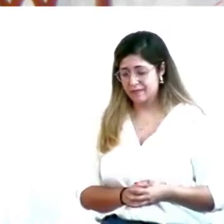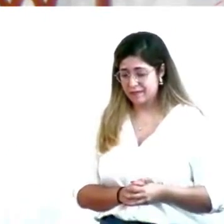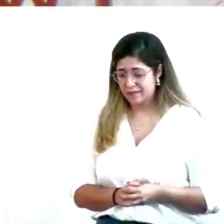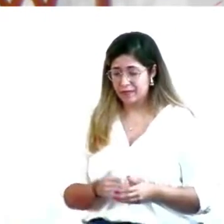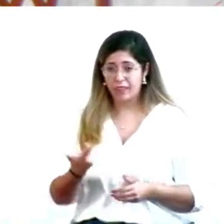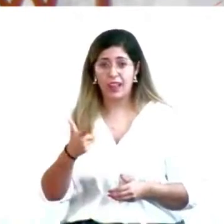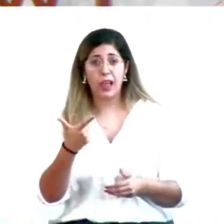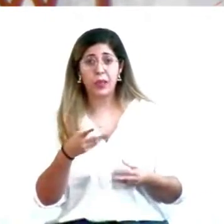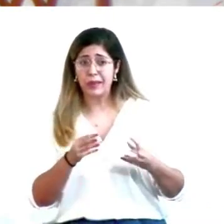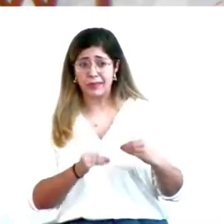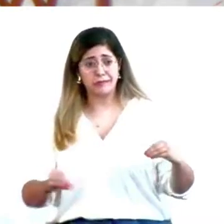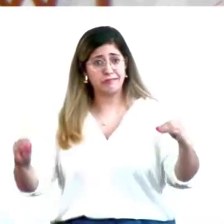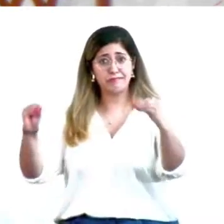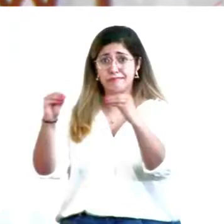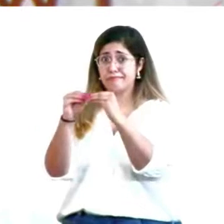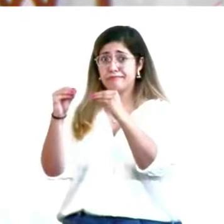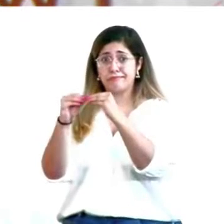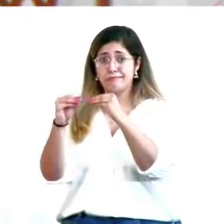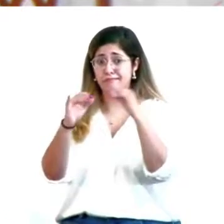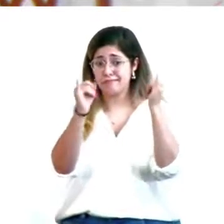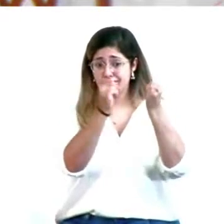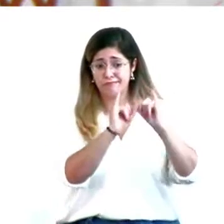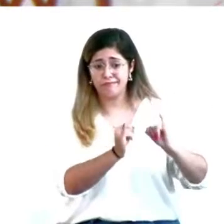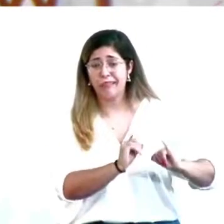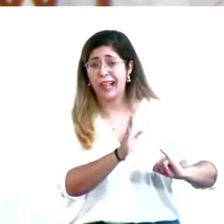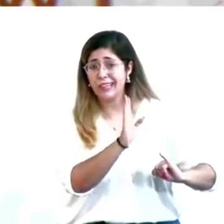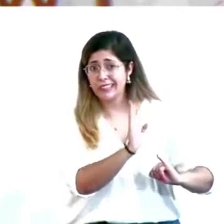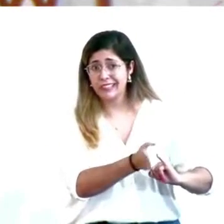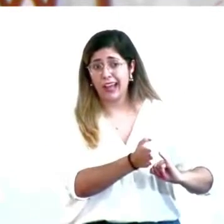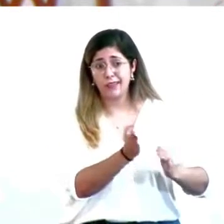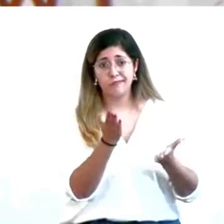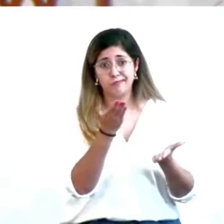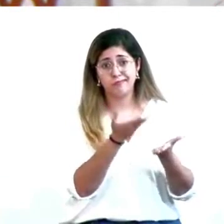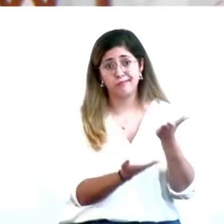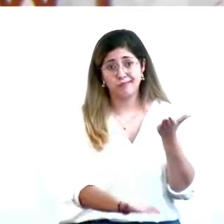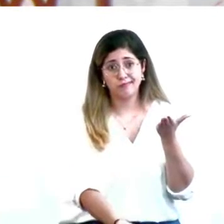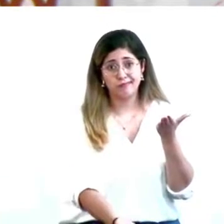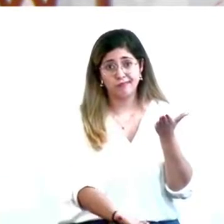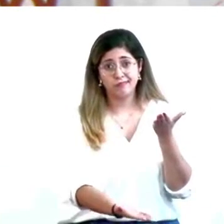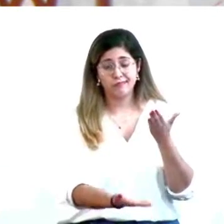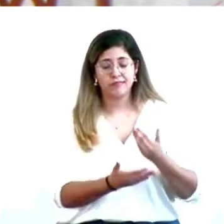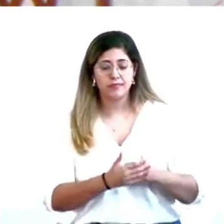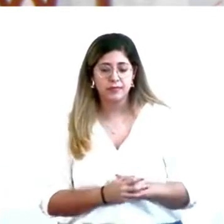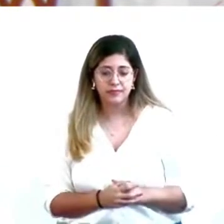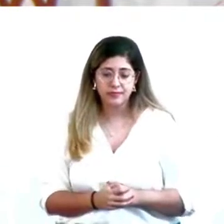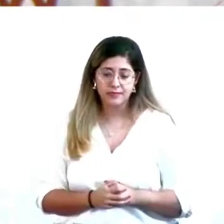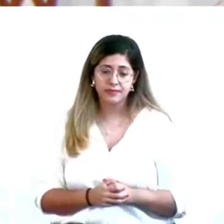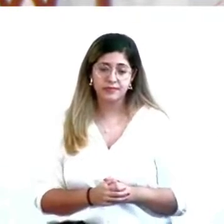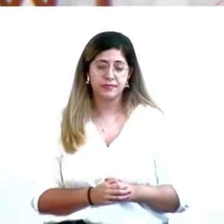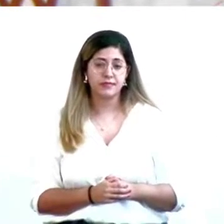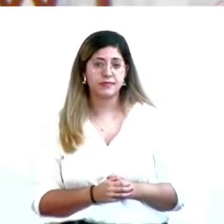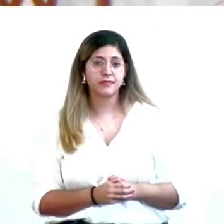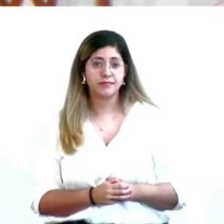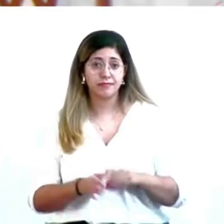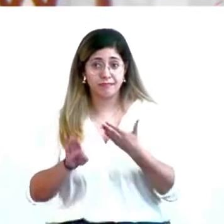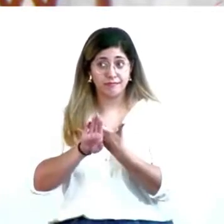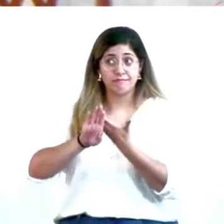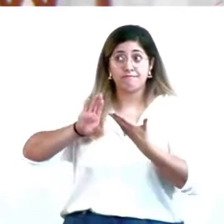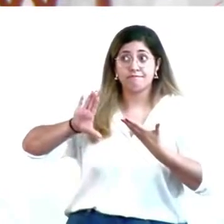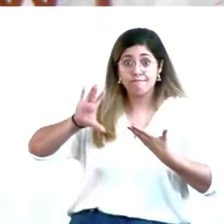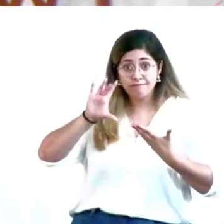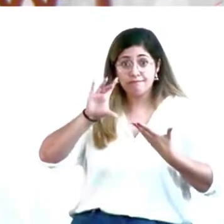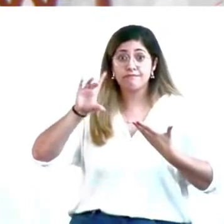de voltar para o caminho da graça, está na desgraça, e na desgraça vai ficar e vai morrer, afastado de